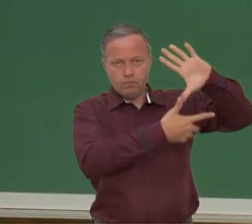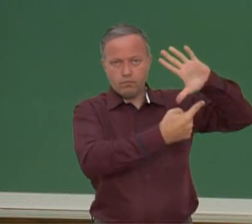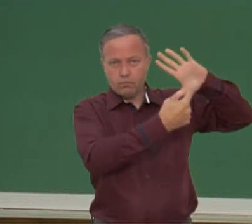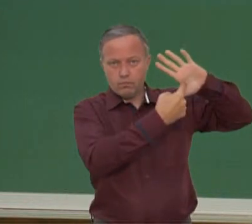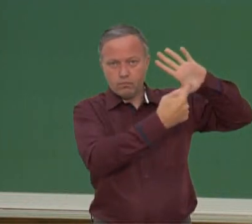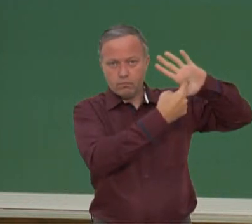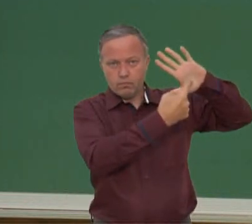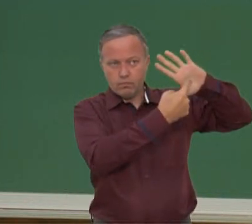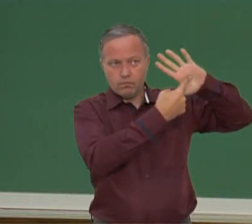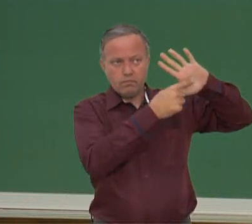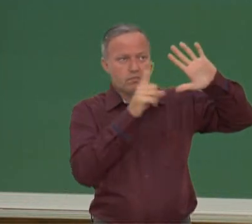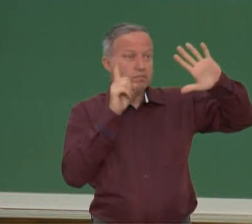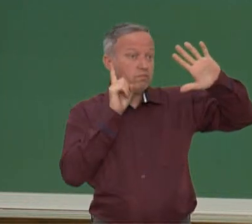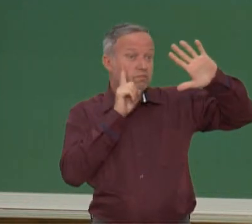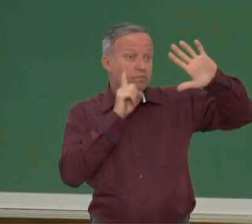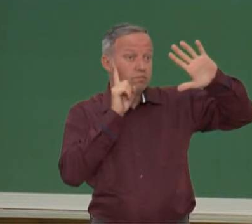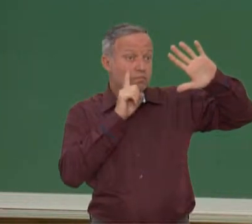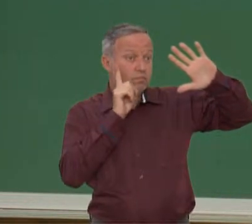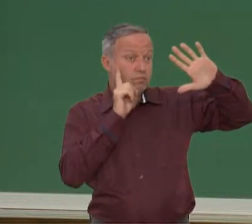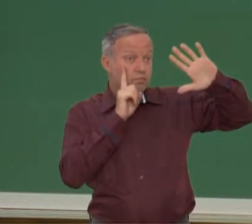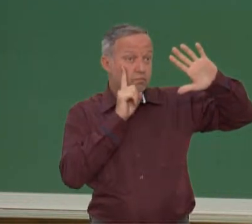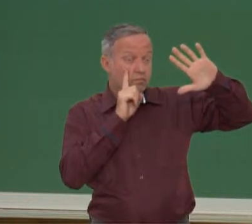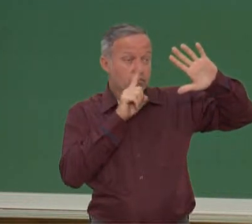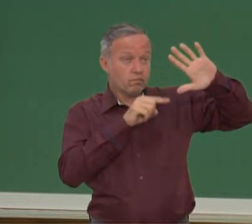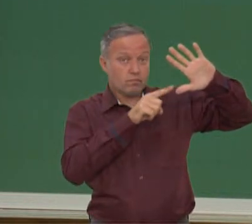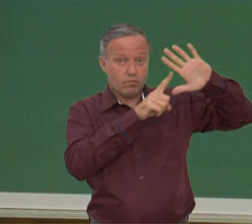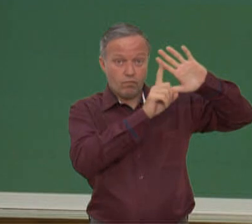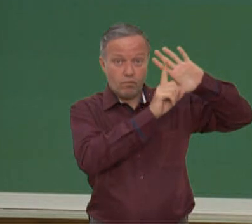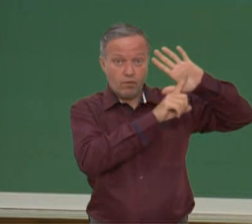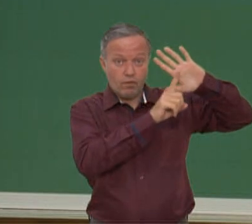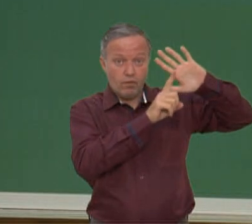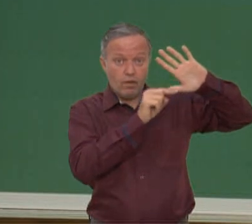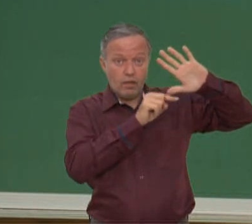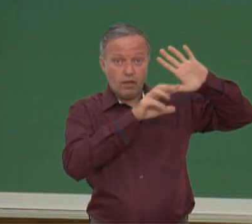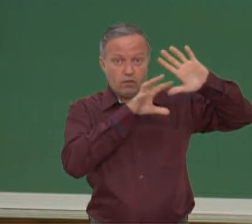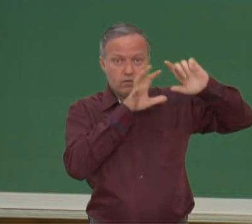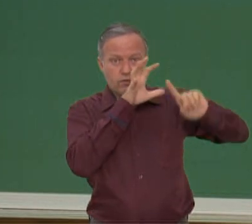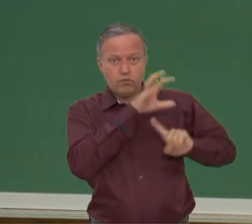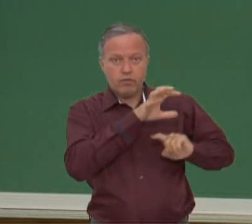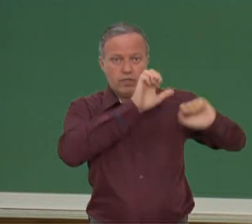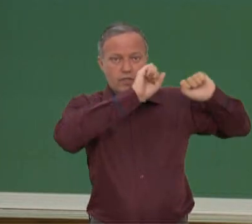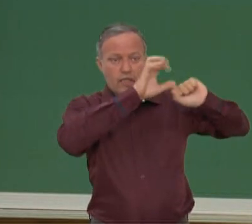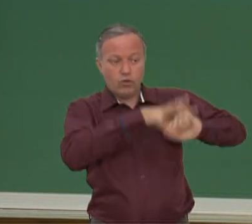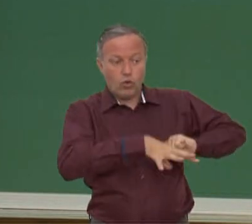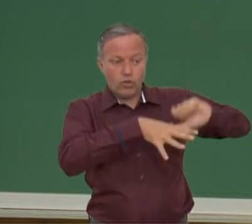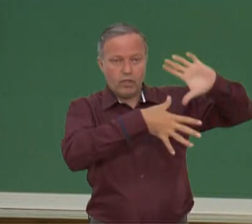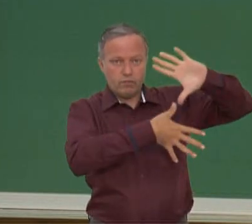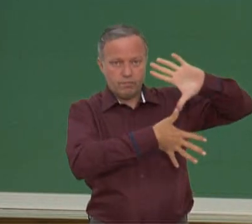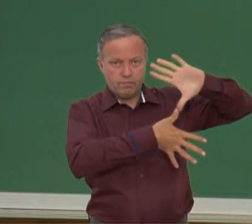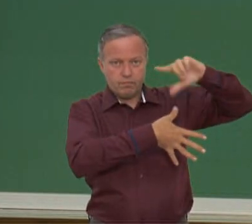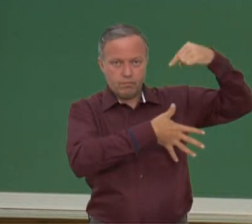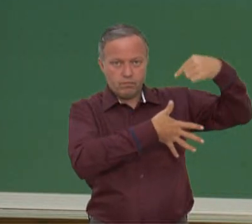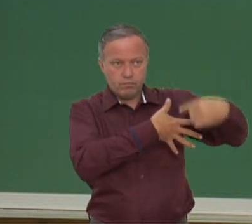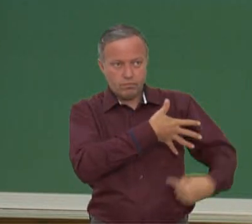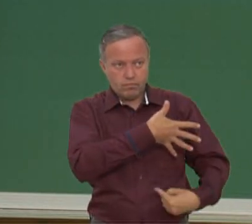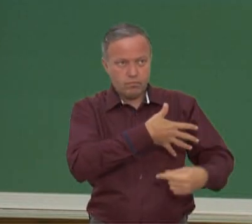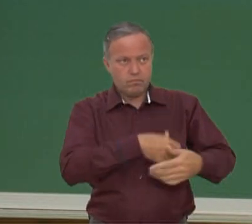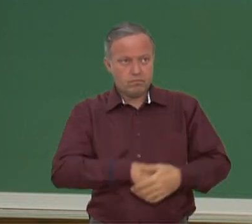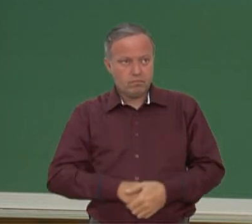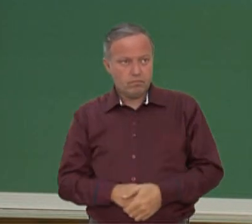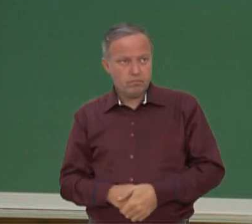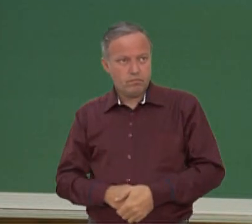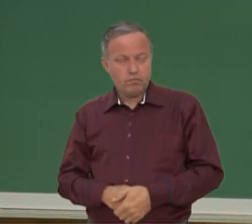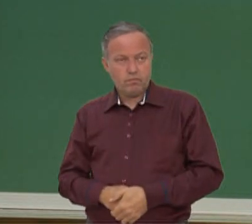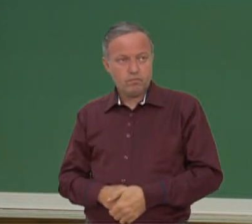na América como um todo, né? Nós temos a área de influência da União Europeia, um bloco formado aí em toda